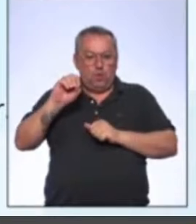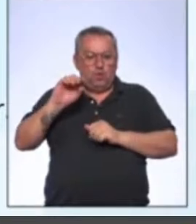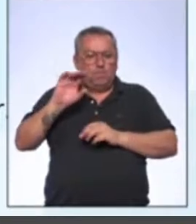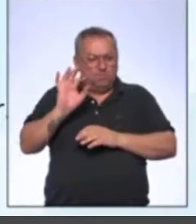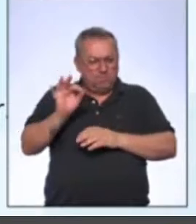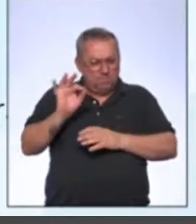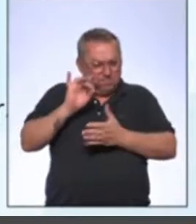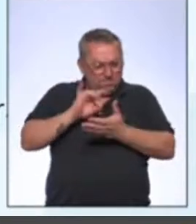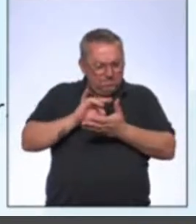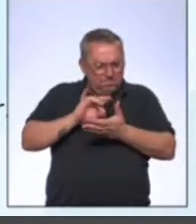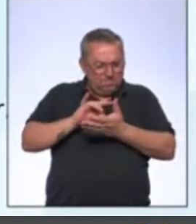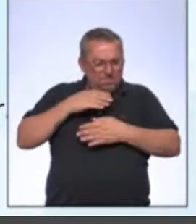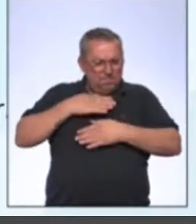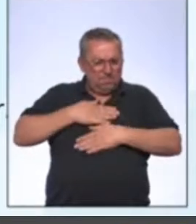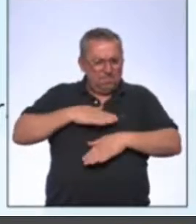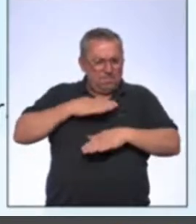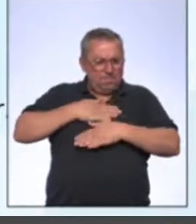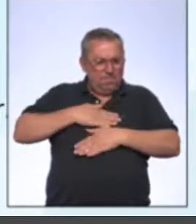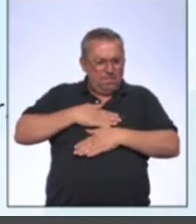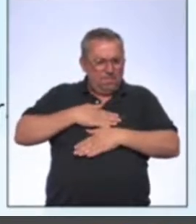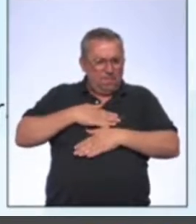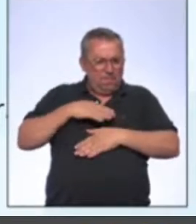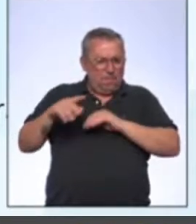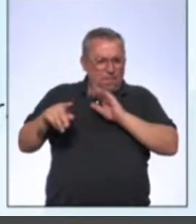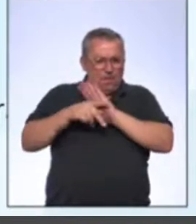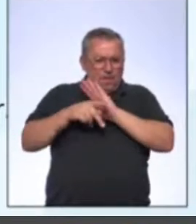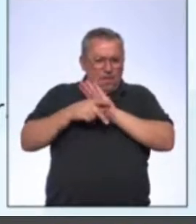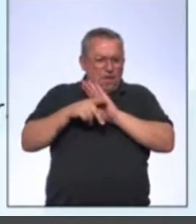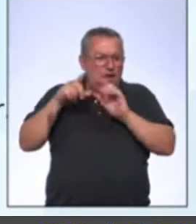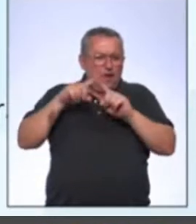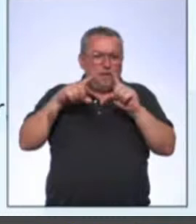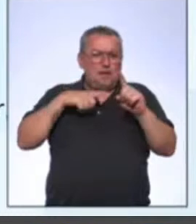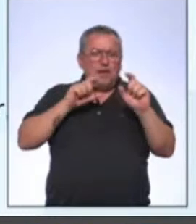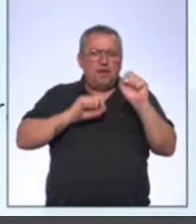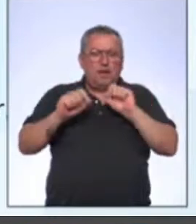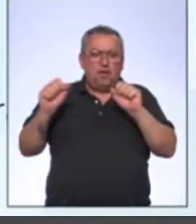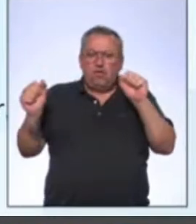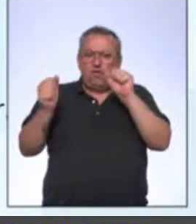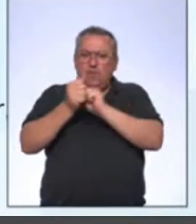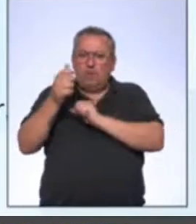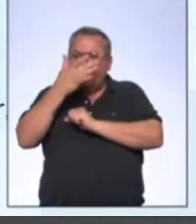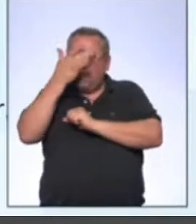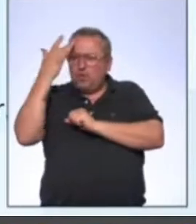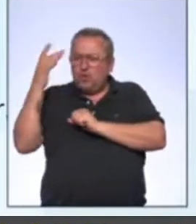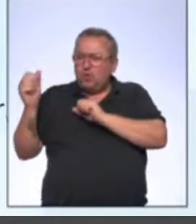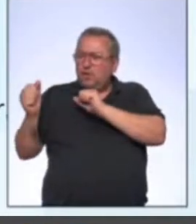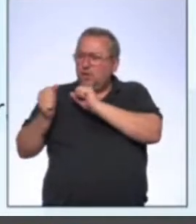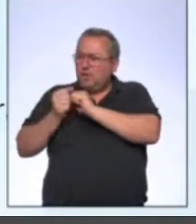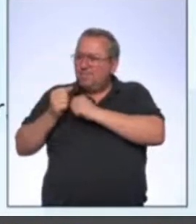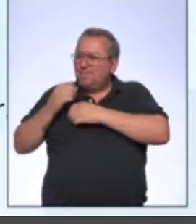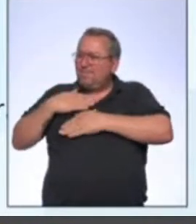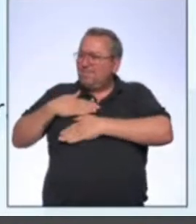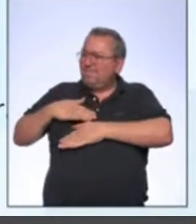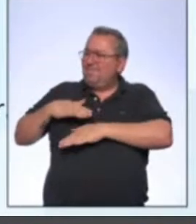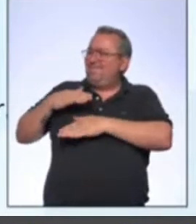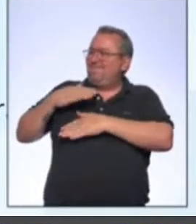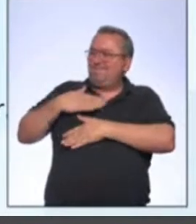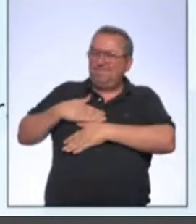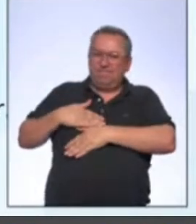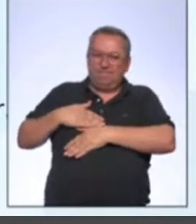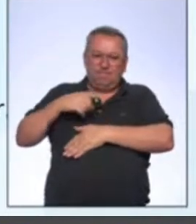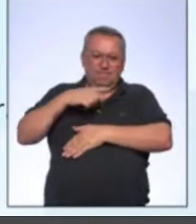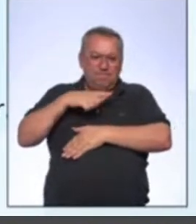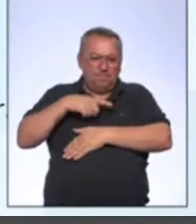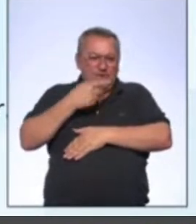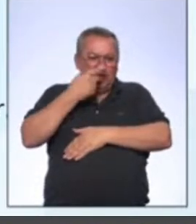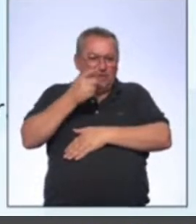mesmo? Abrandar o desejo? Abrandar o desejo, ele teria que estar com alguém que ele ama, em algum momento oportuno. Vocês devem estar com